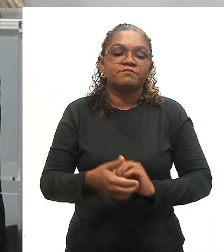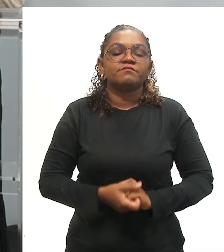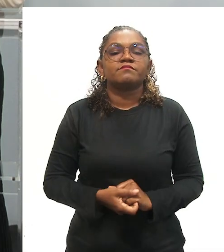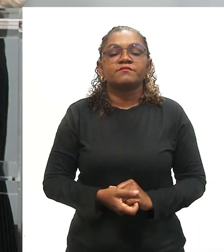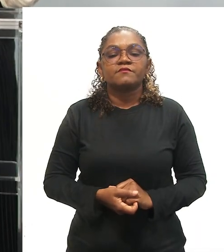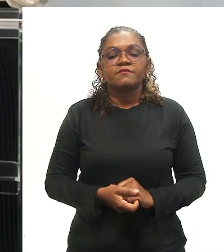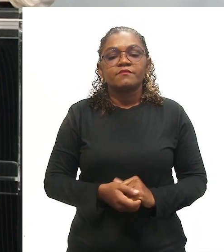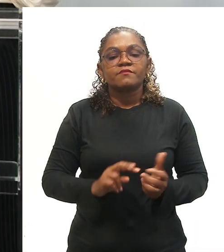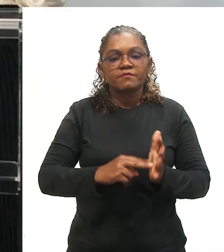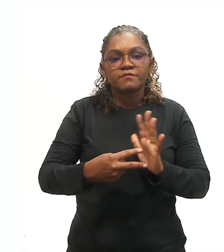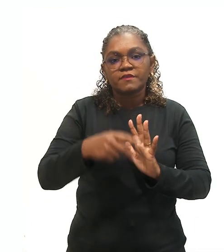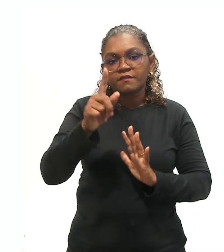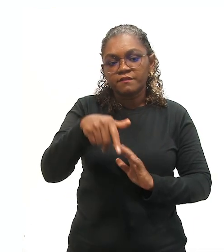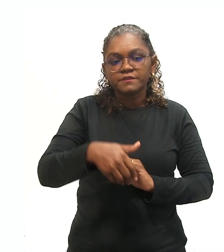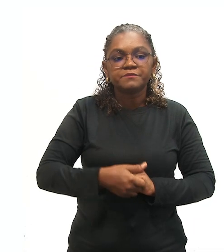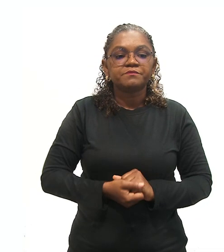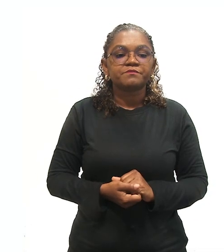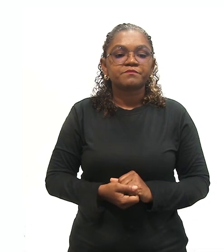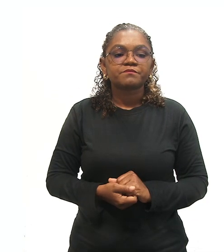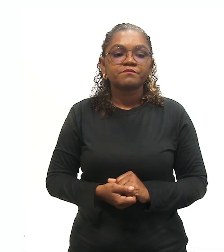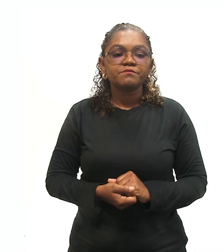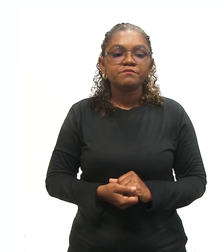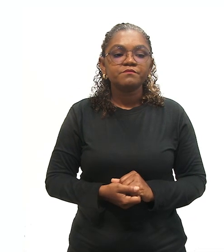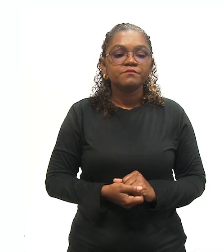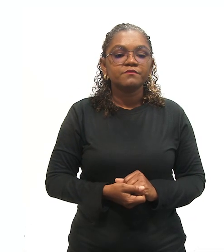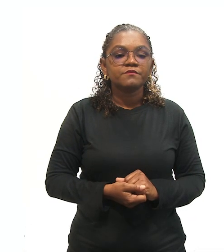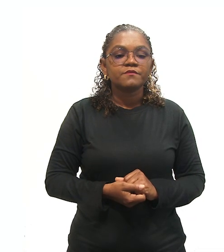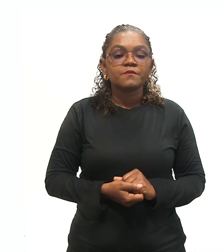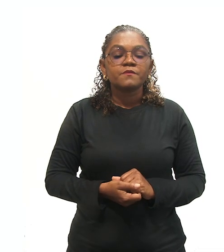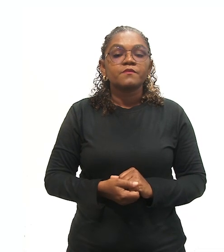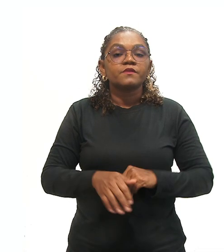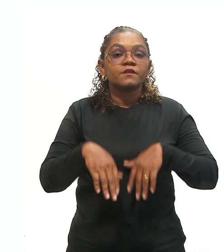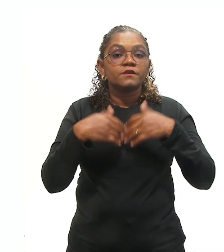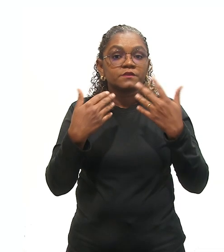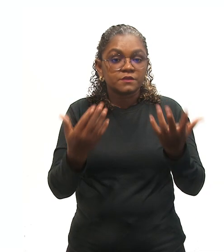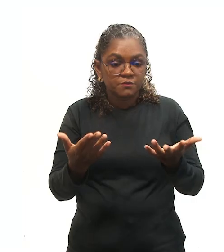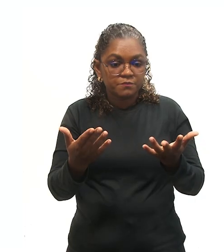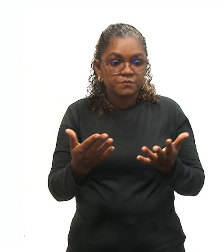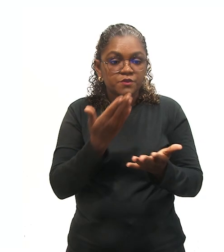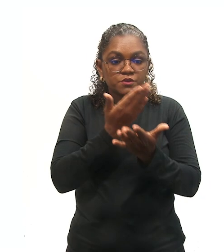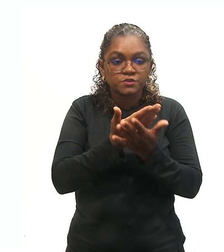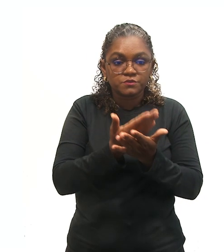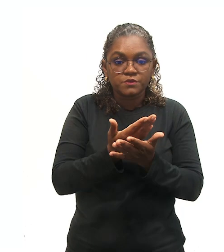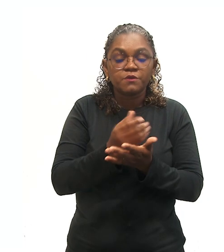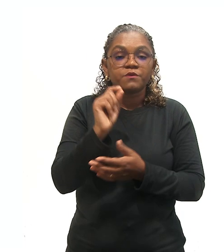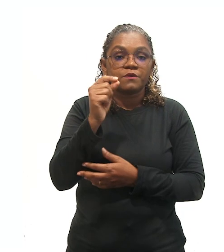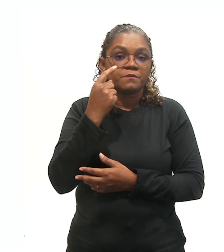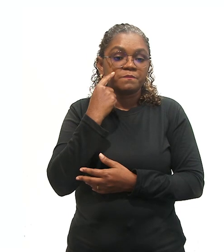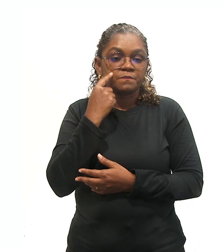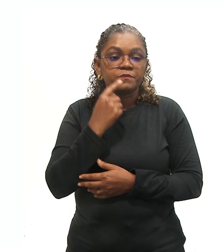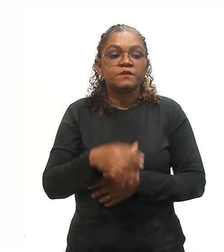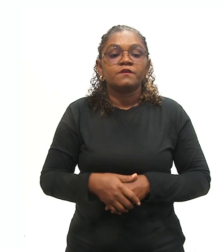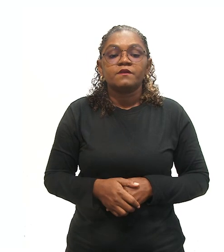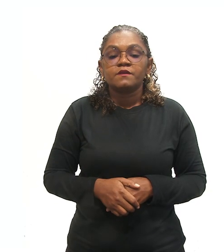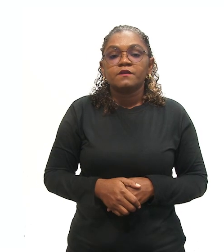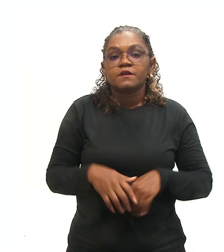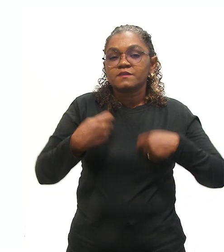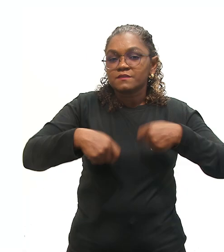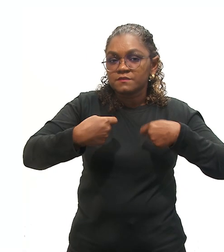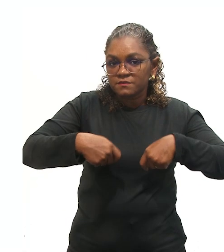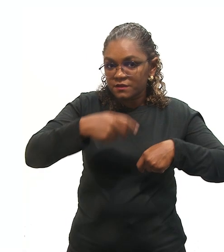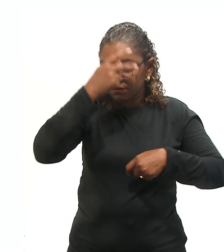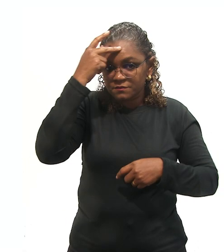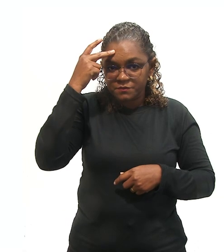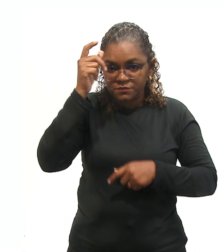gente chama de mercado, do sistema de produção. Dentro dos nossos objetos de estudo, a gente vai entender que as necessidades humanas, elas